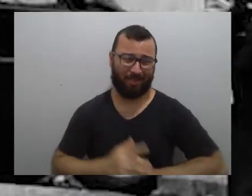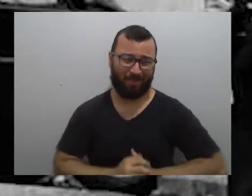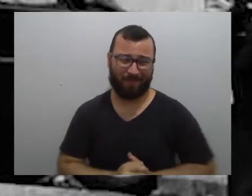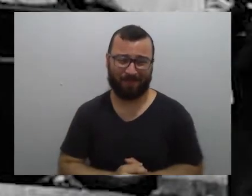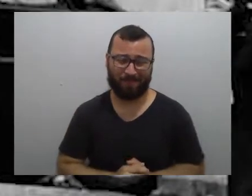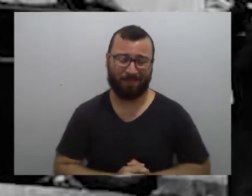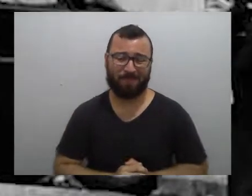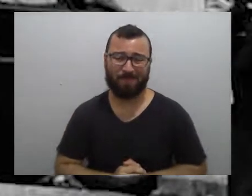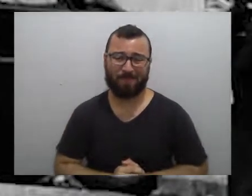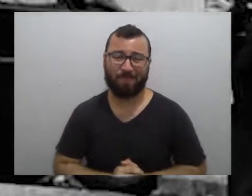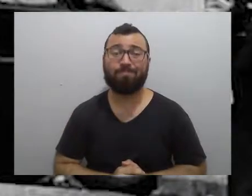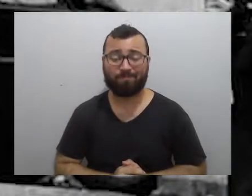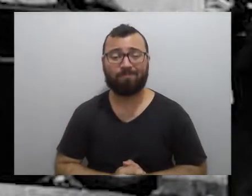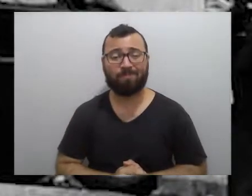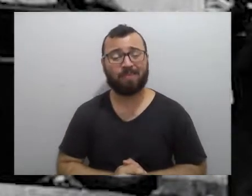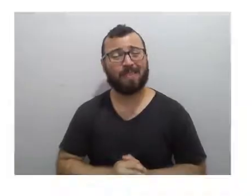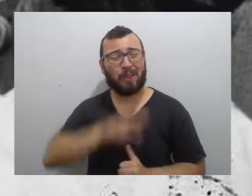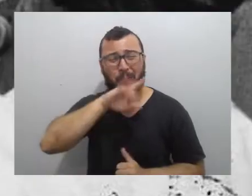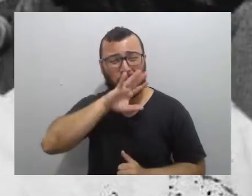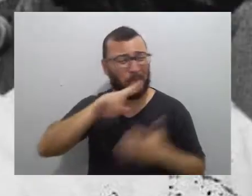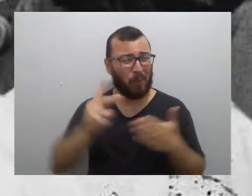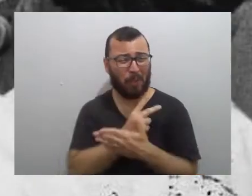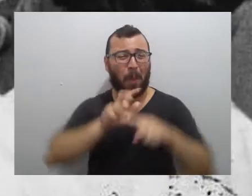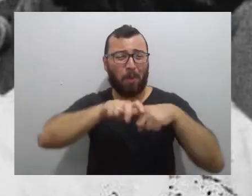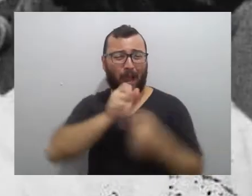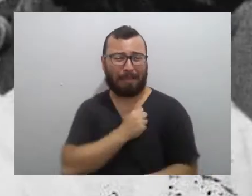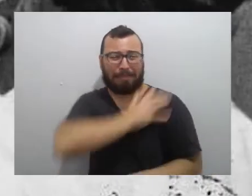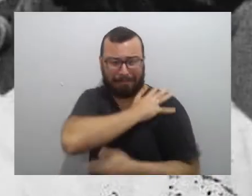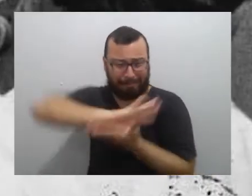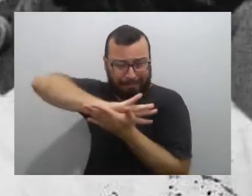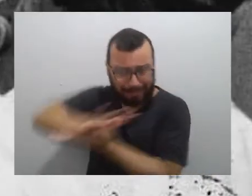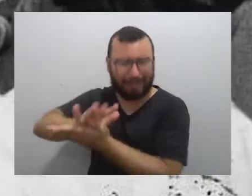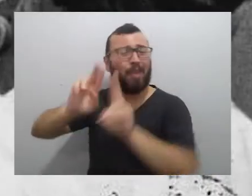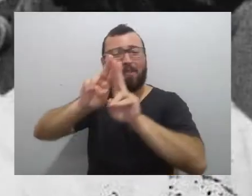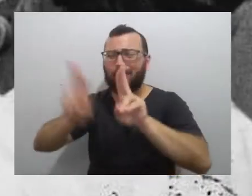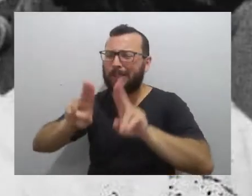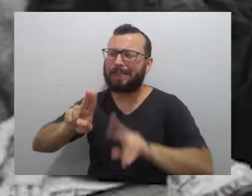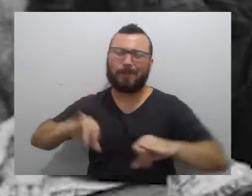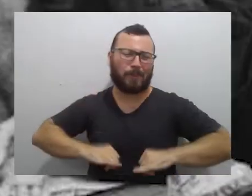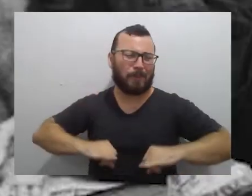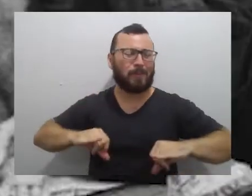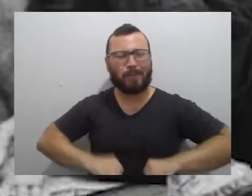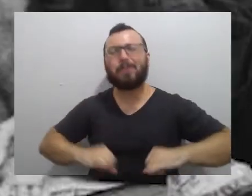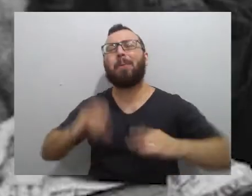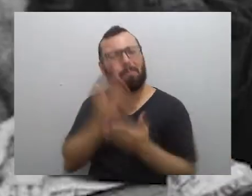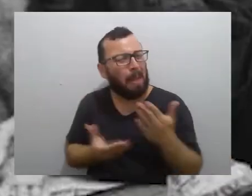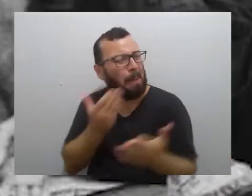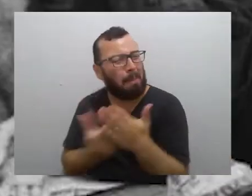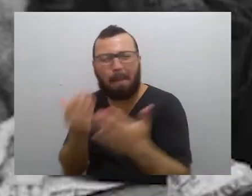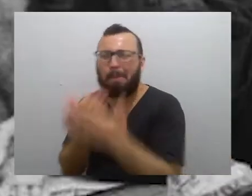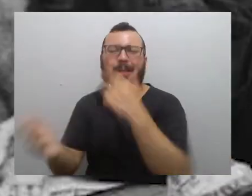Em 22 de setembro de 1966, no mês de aniversário da instituição, a Polícia Militar do Rio de